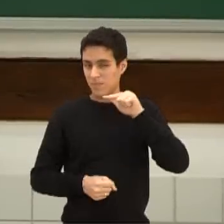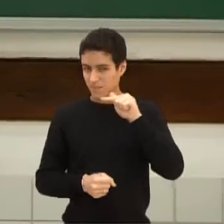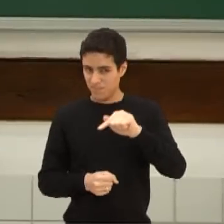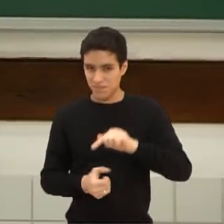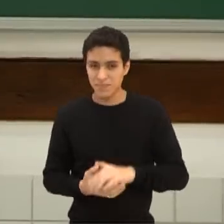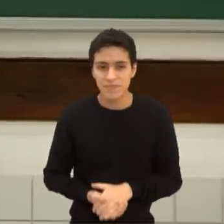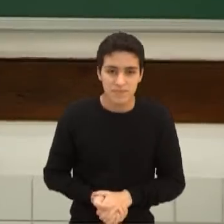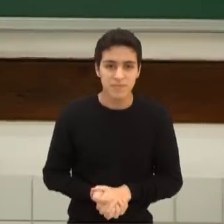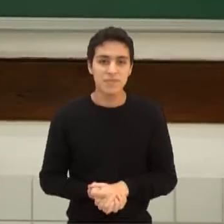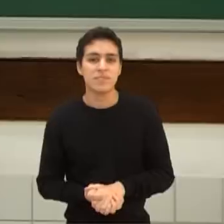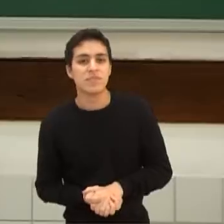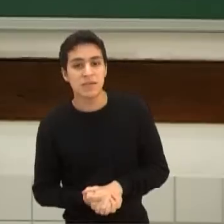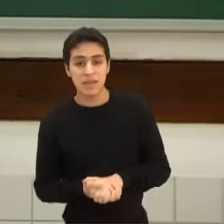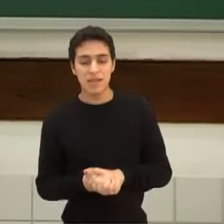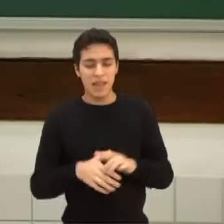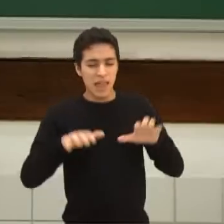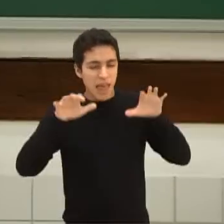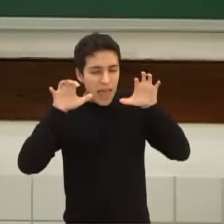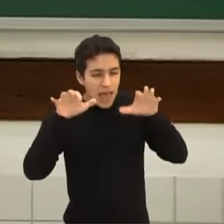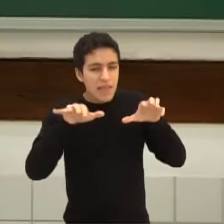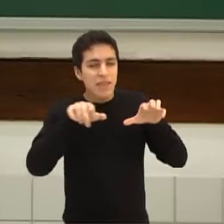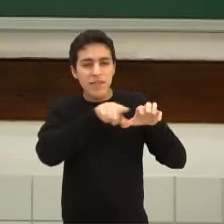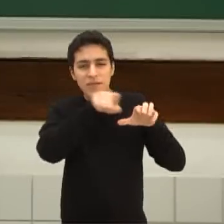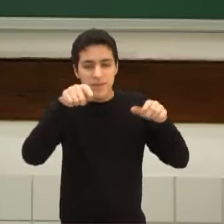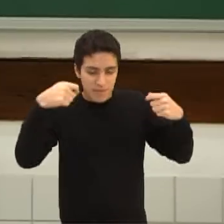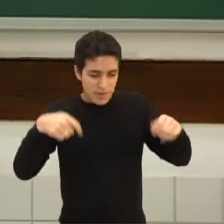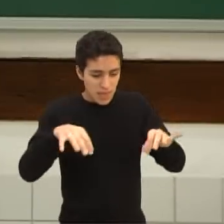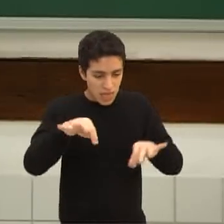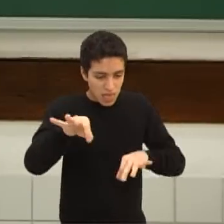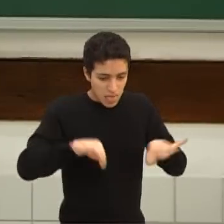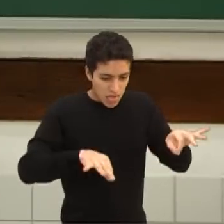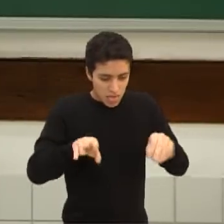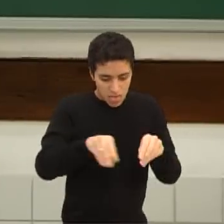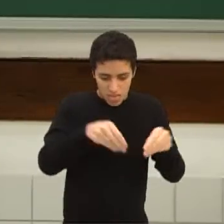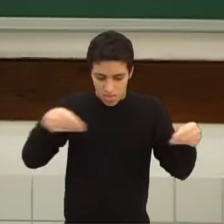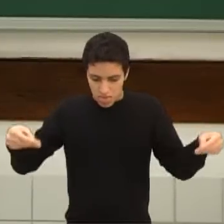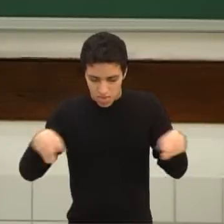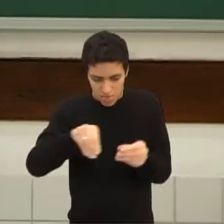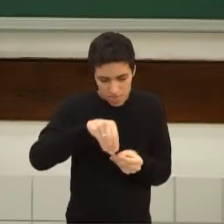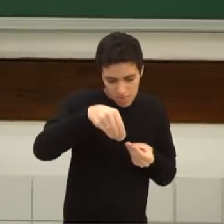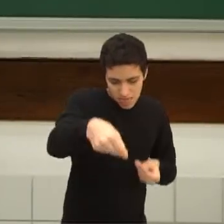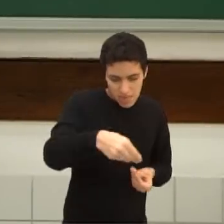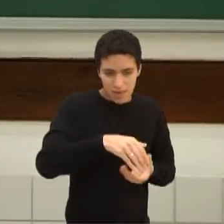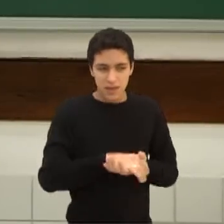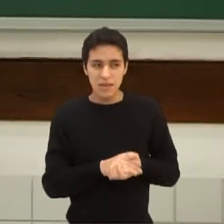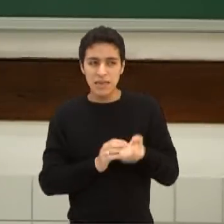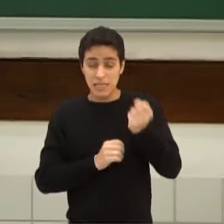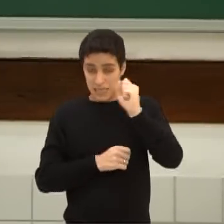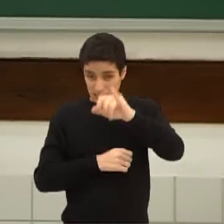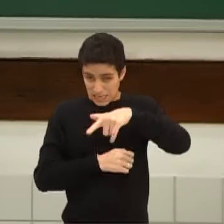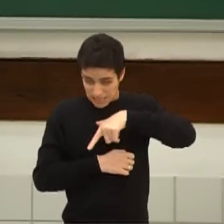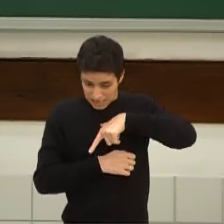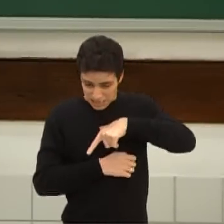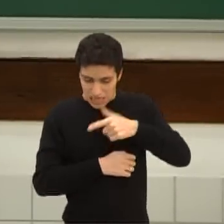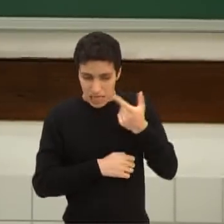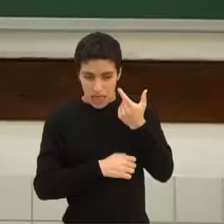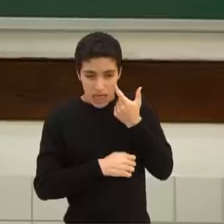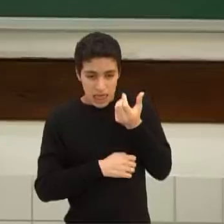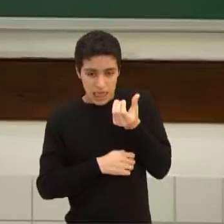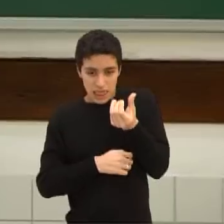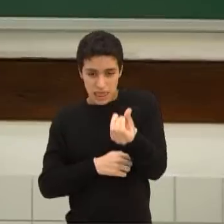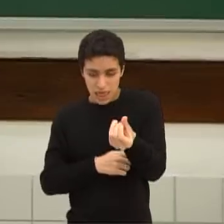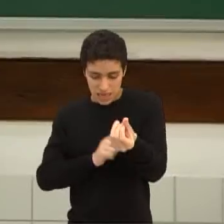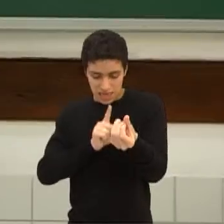7. É assim que você tem que fazer a planificação para que dê certo. Ó. Se aqui eu tenho 6, o outro lado para dar